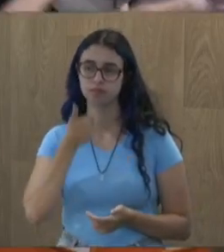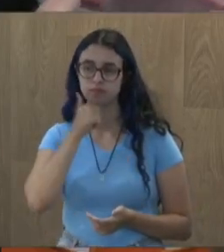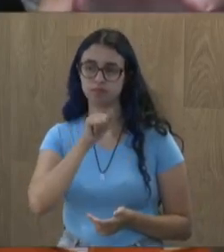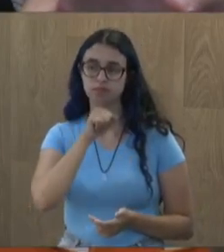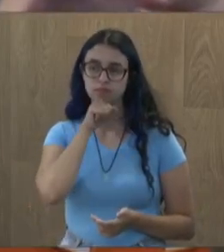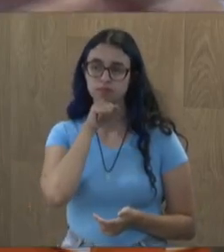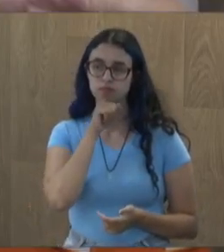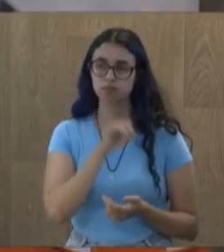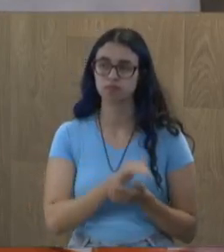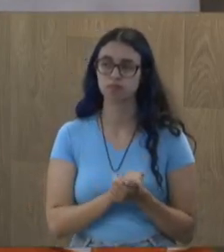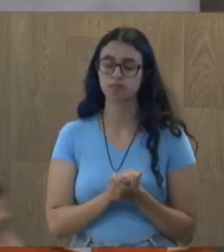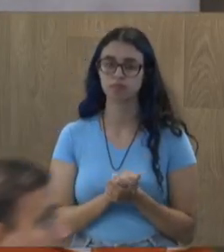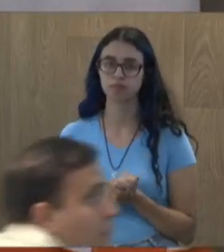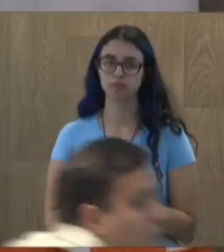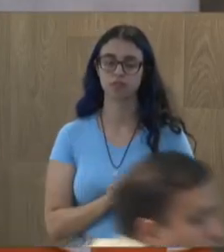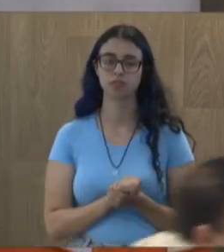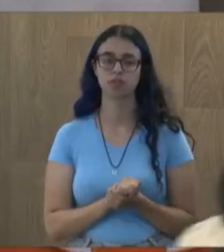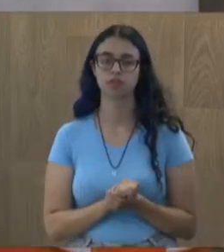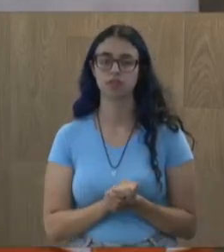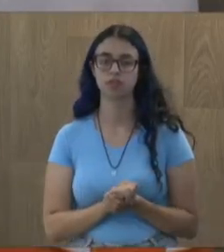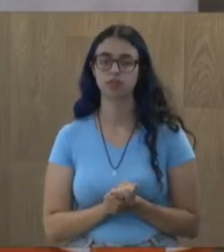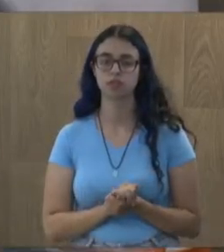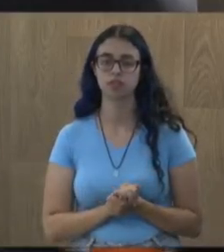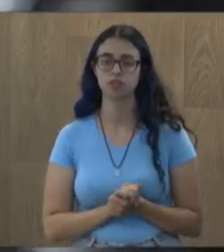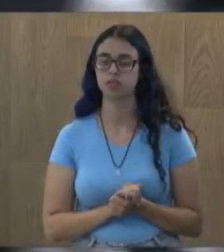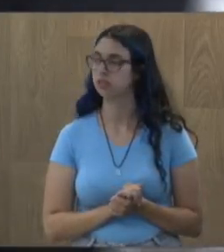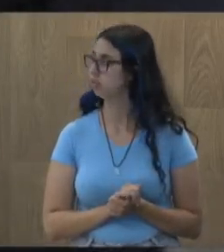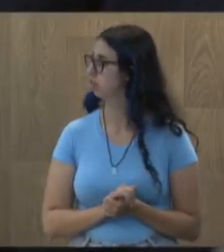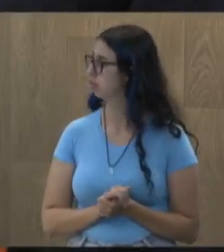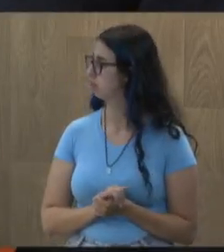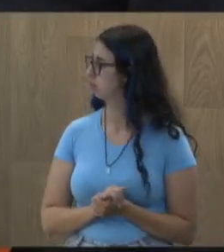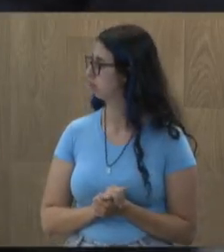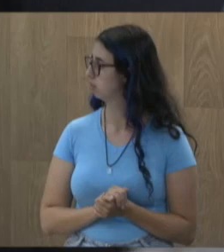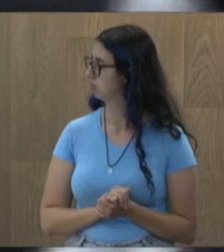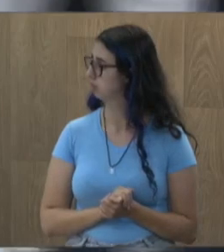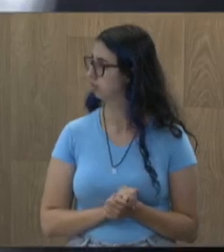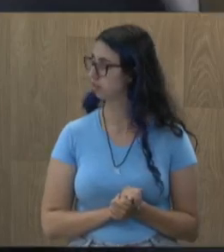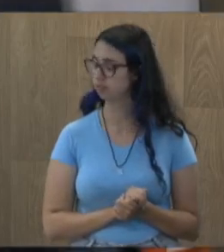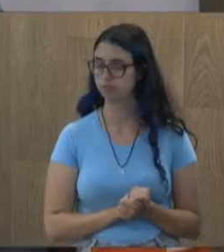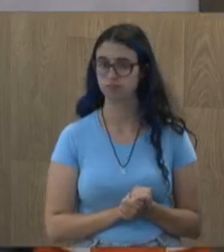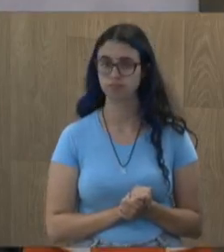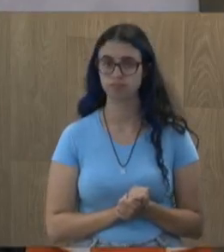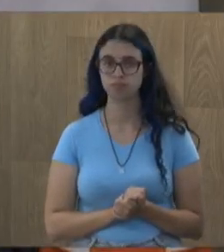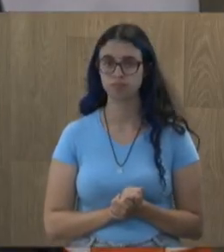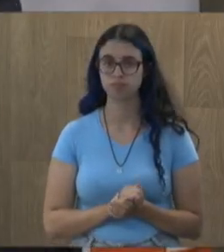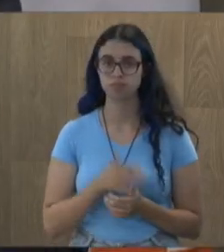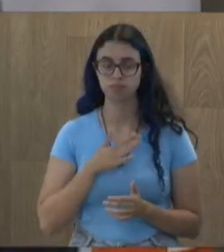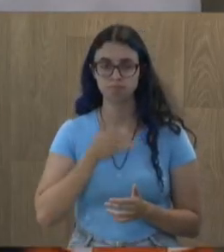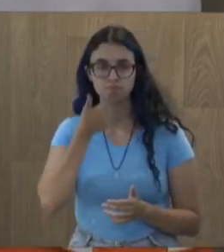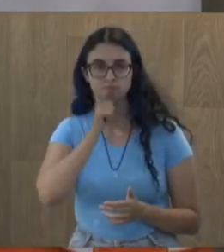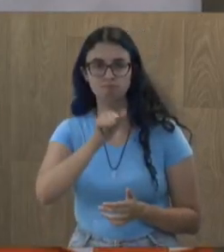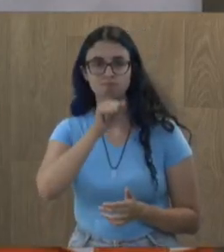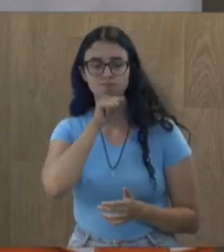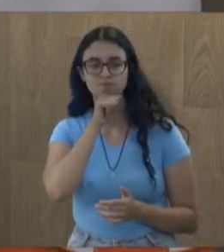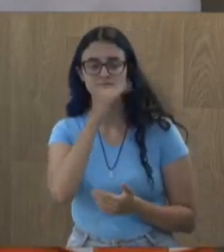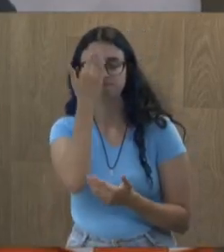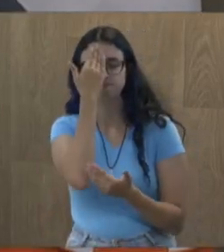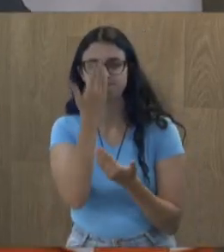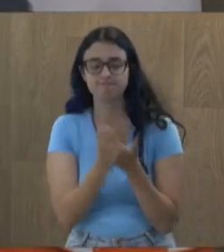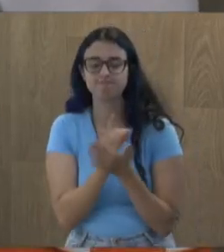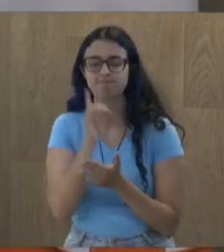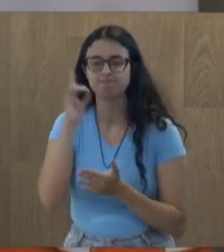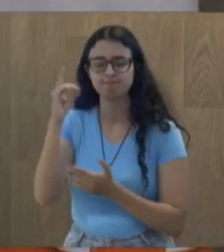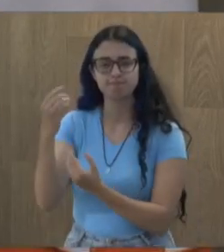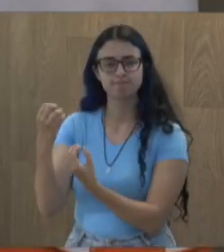presidente, uma cristã que me ensinou que tem que respeitar o outro, o